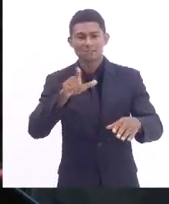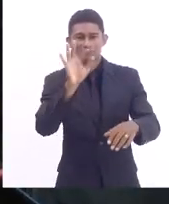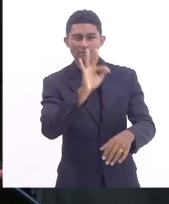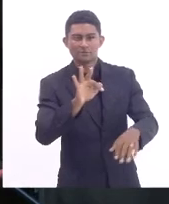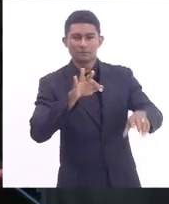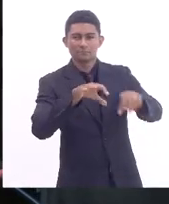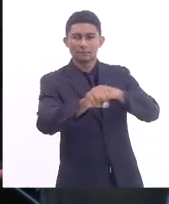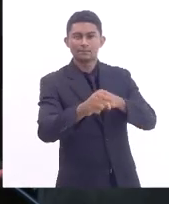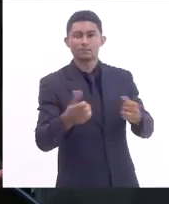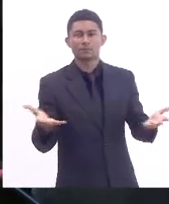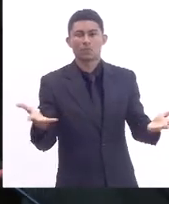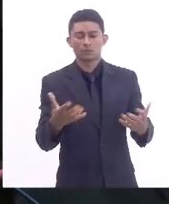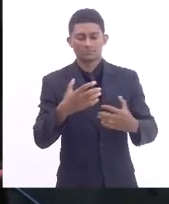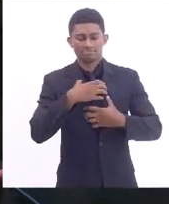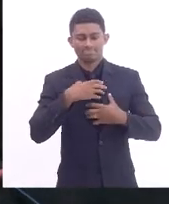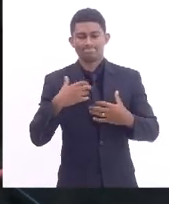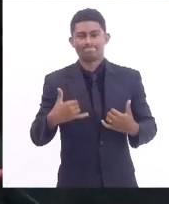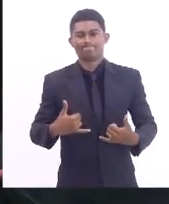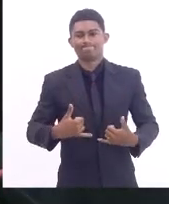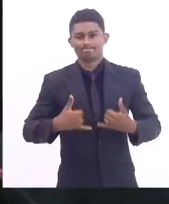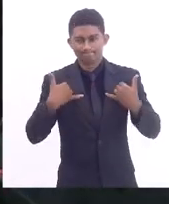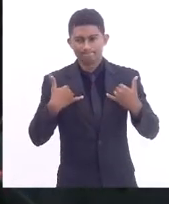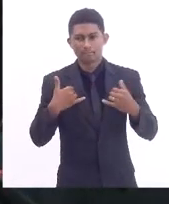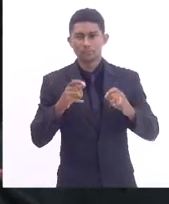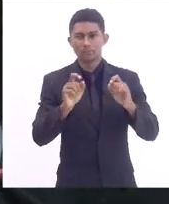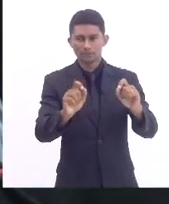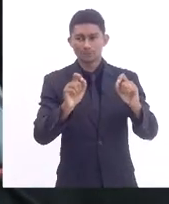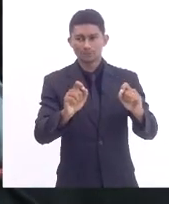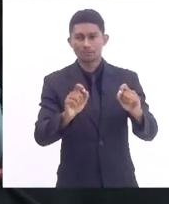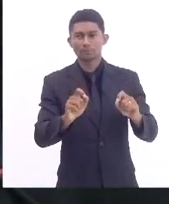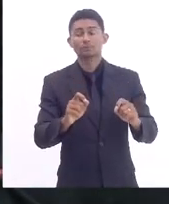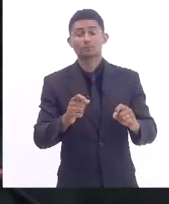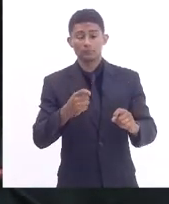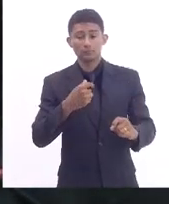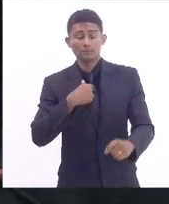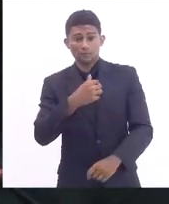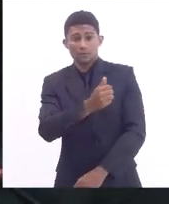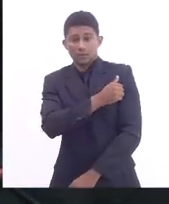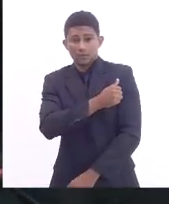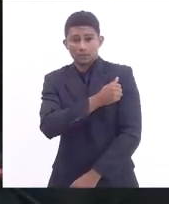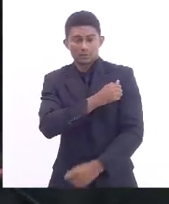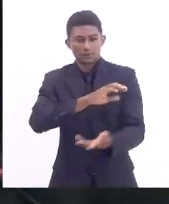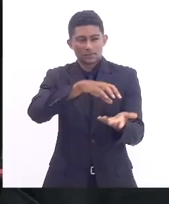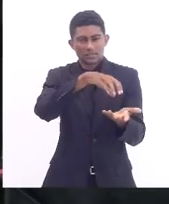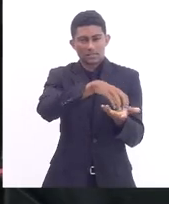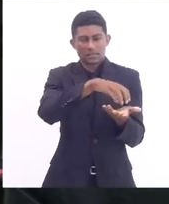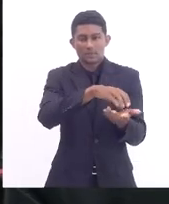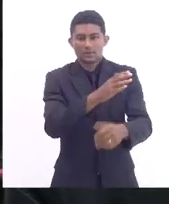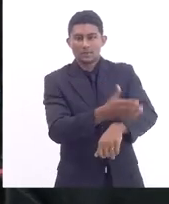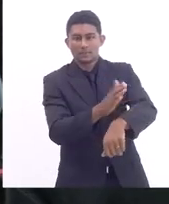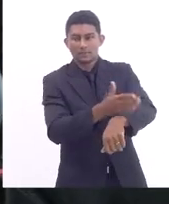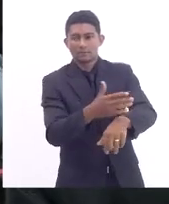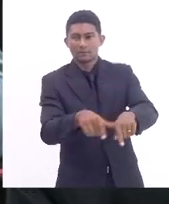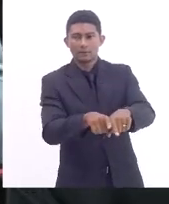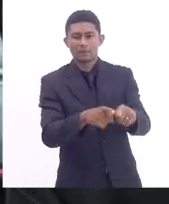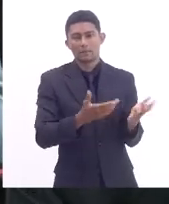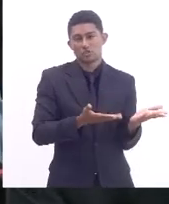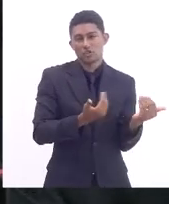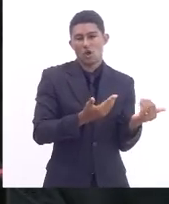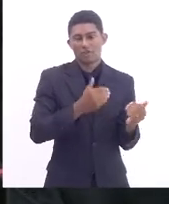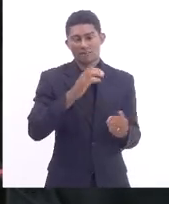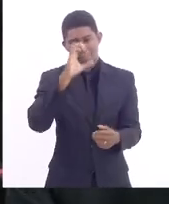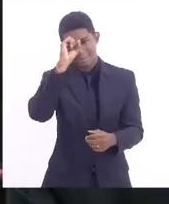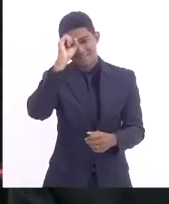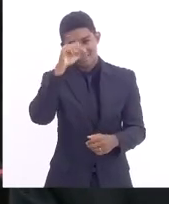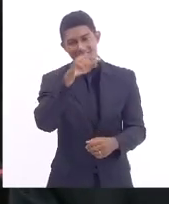hoje com muito orgulho eu fui aluno do centro treinamento técnico da nuclep eu sou jovem o completo